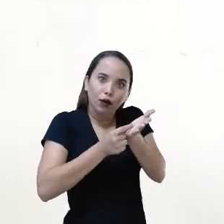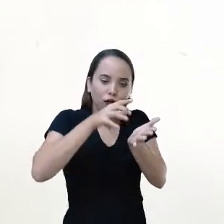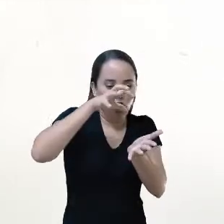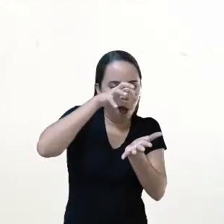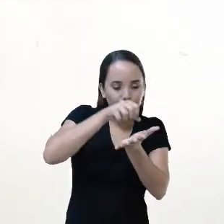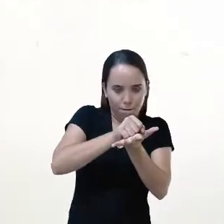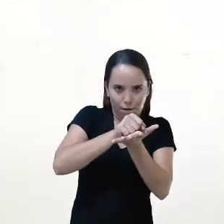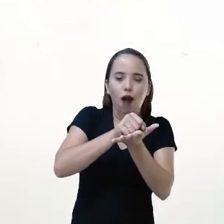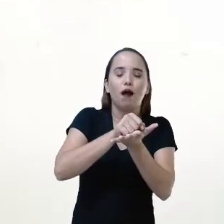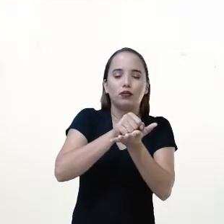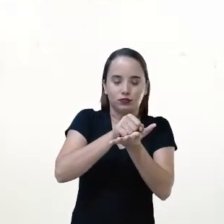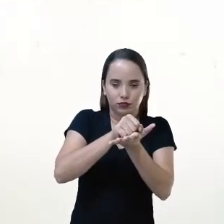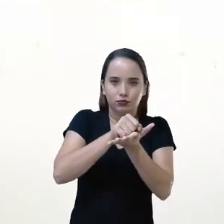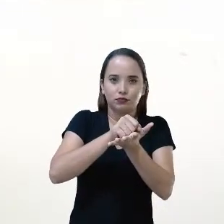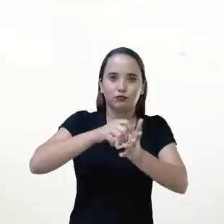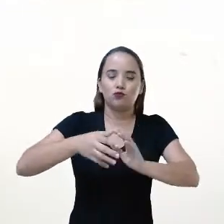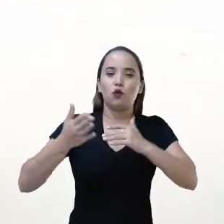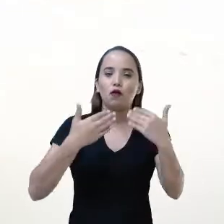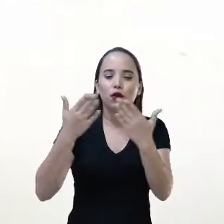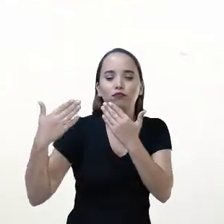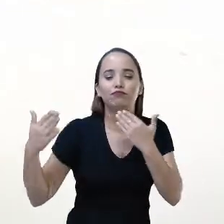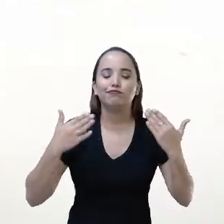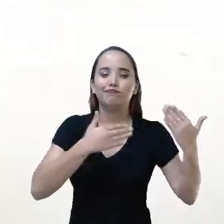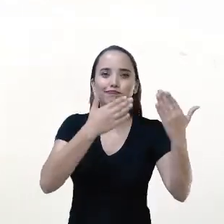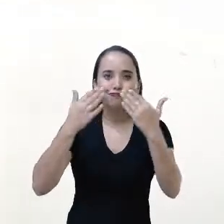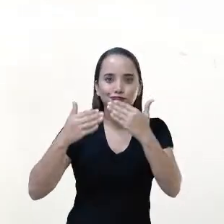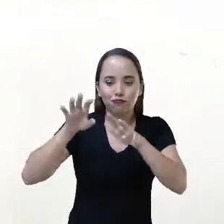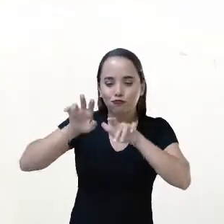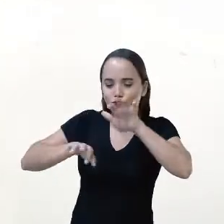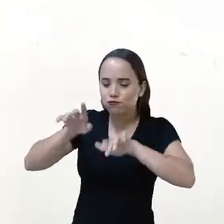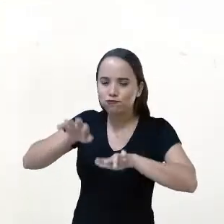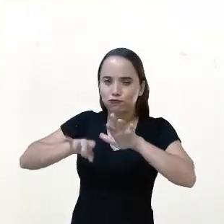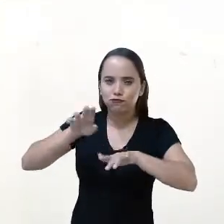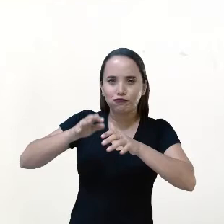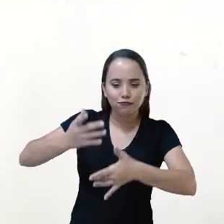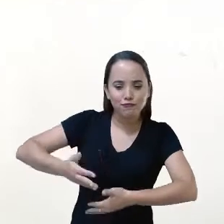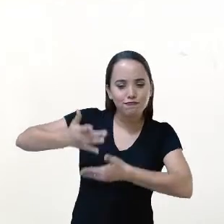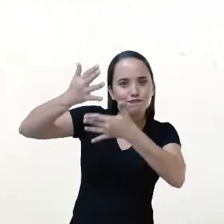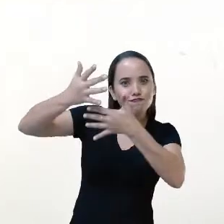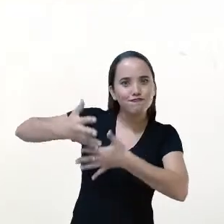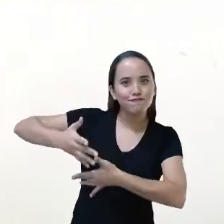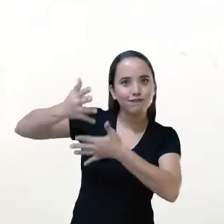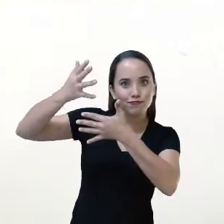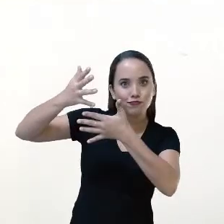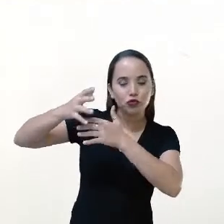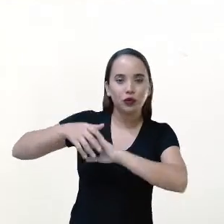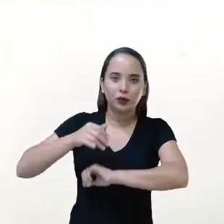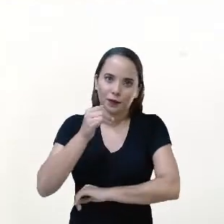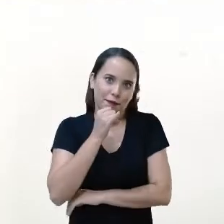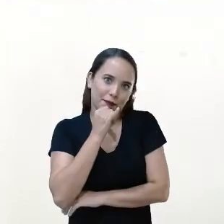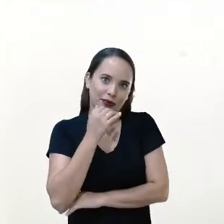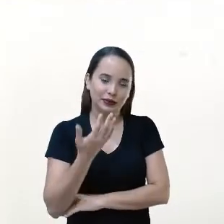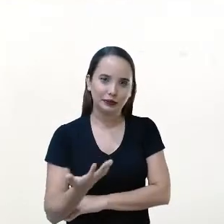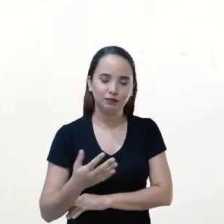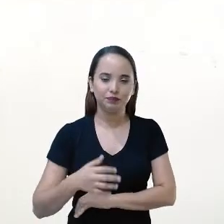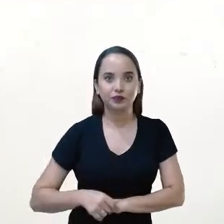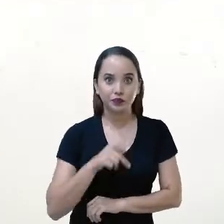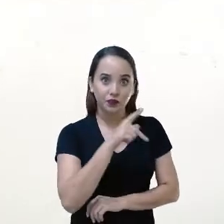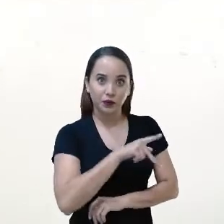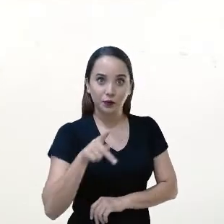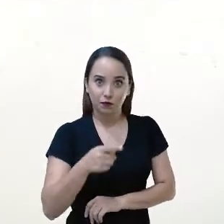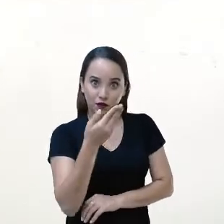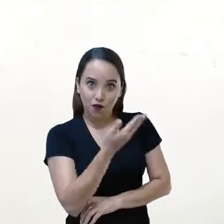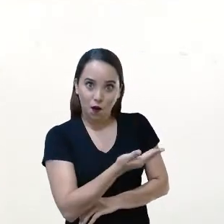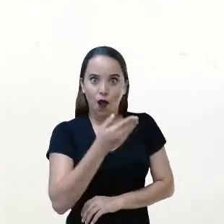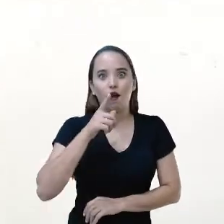no seu celular e conversar com a gente no momento em que a aula está acontecendo. Por exemplo, a professora Abigail está aqui acompanhando os